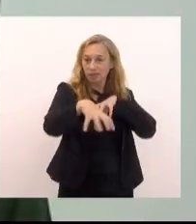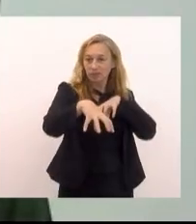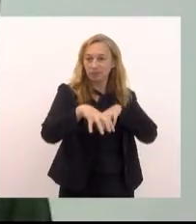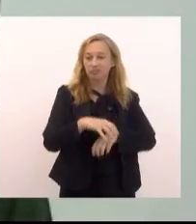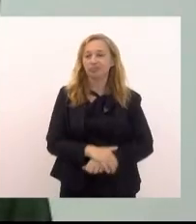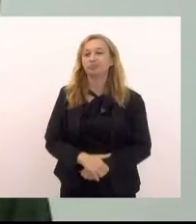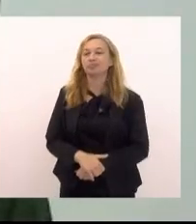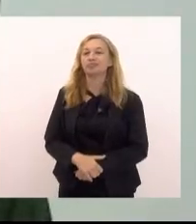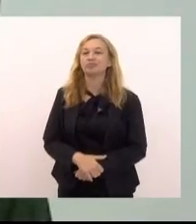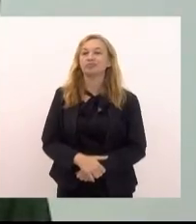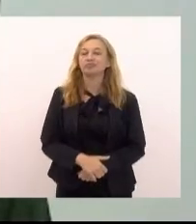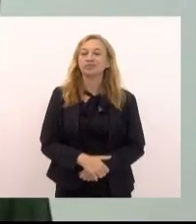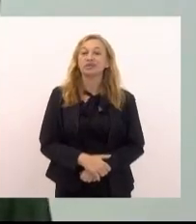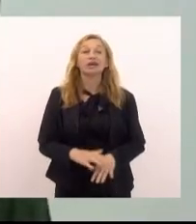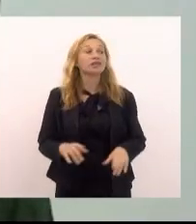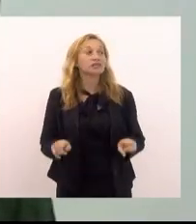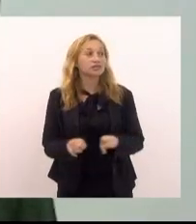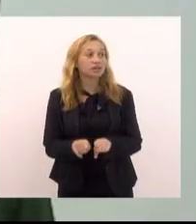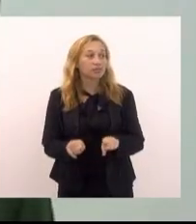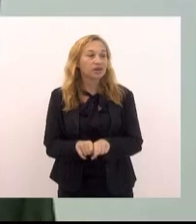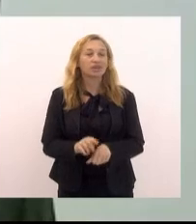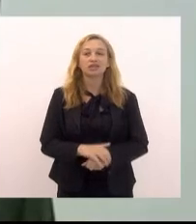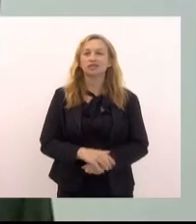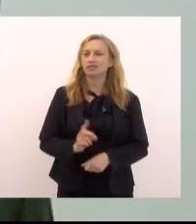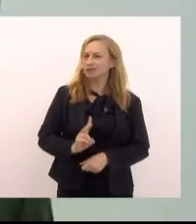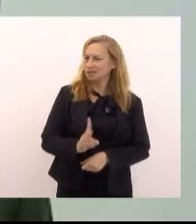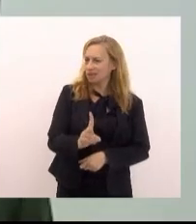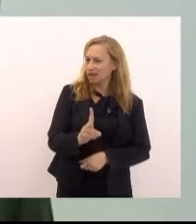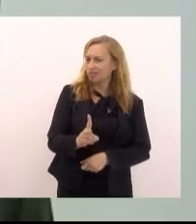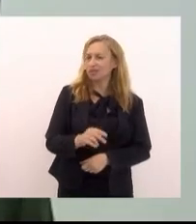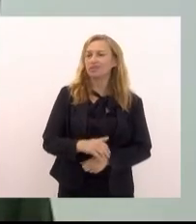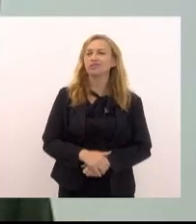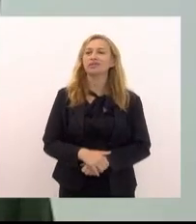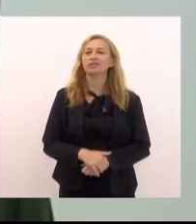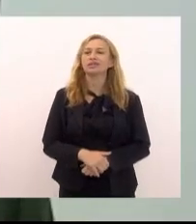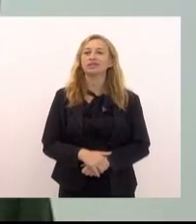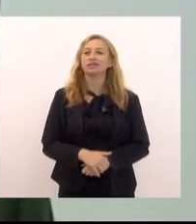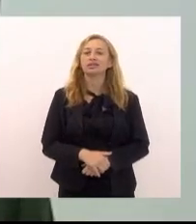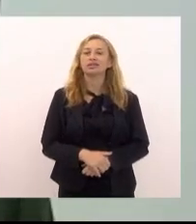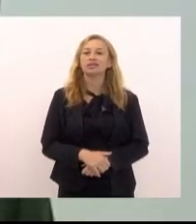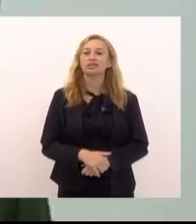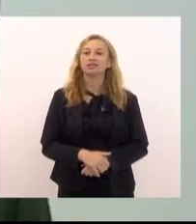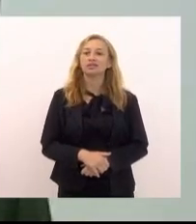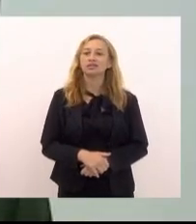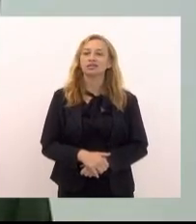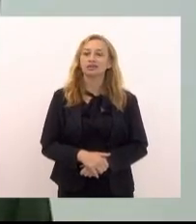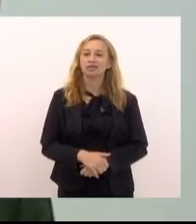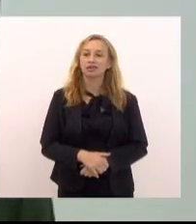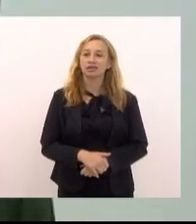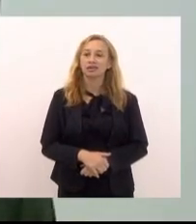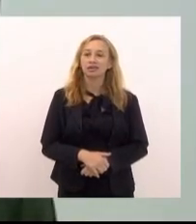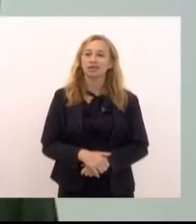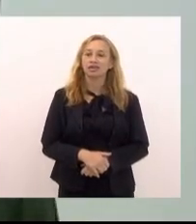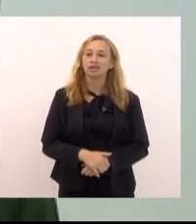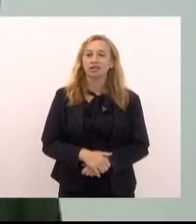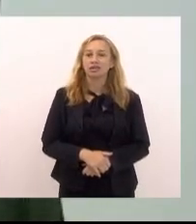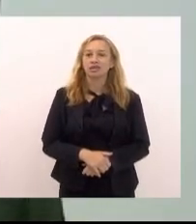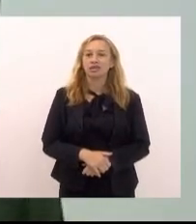remota. E também sempre cumprimento aqueles que fazem